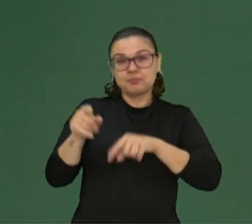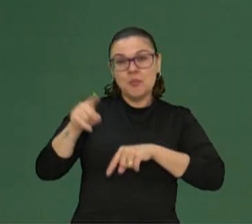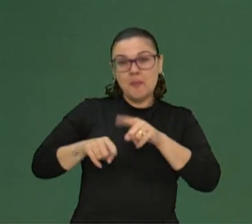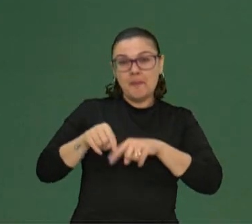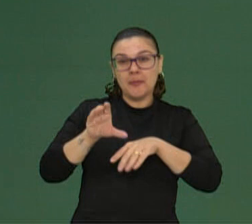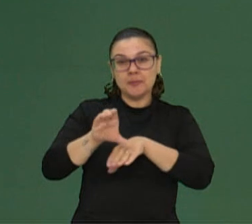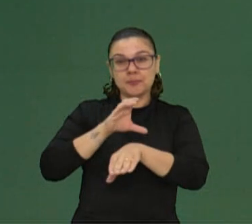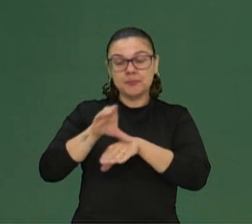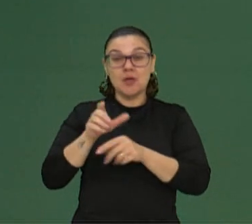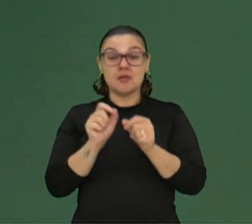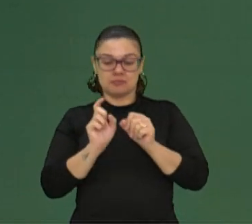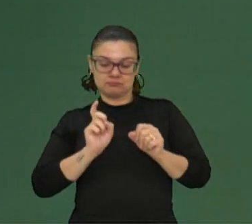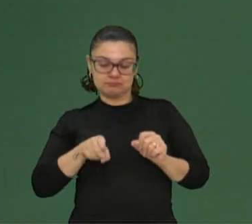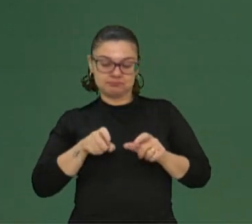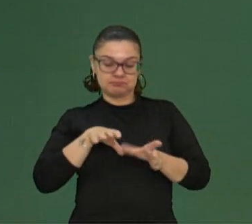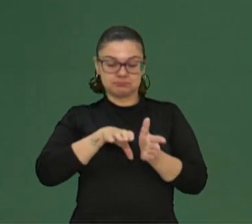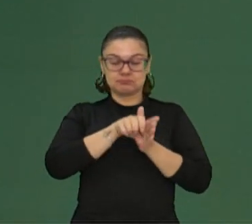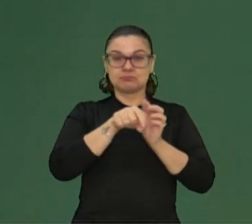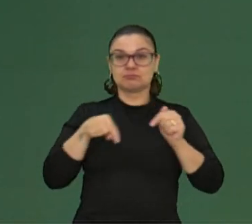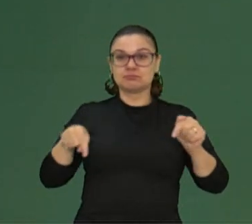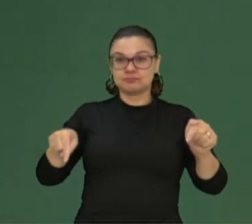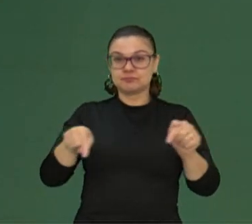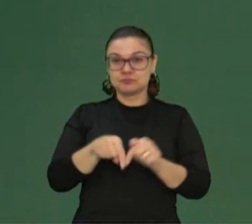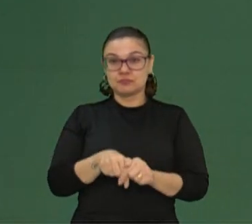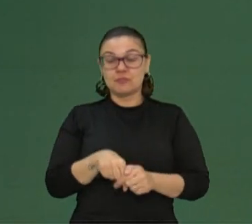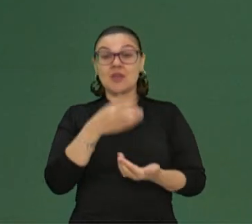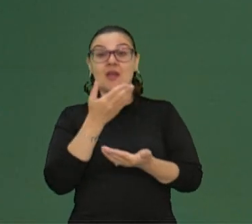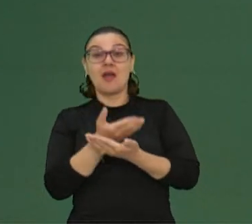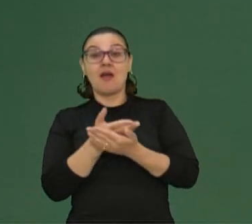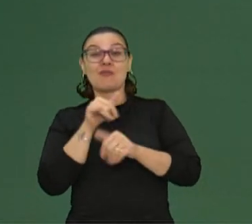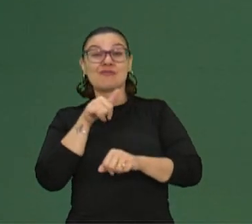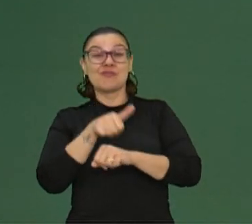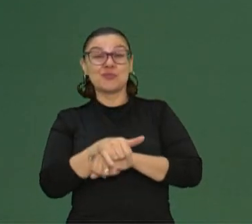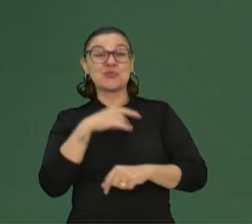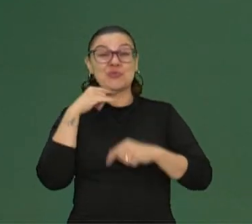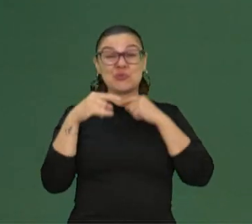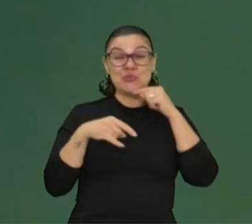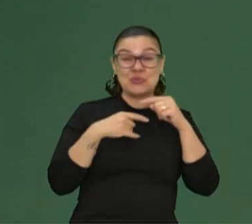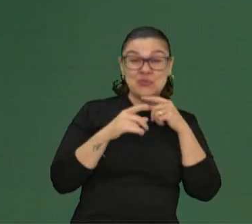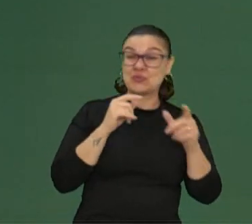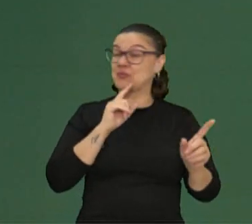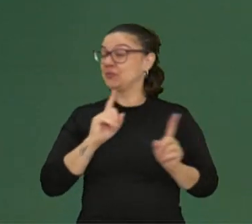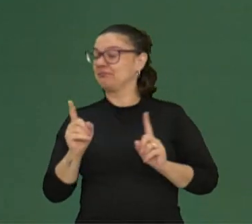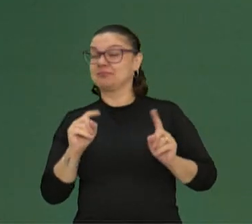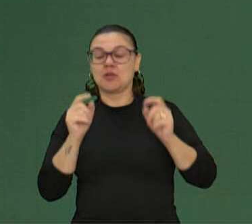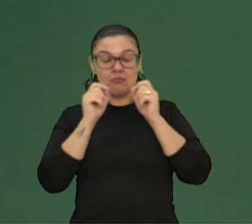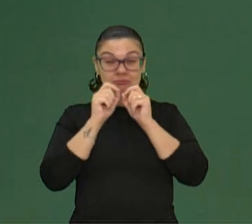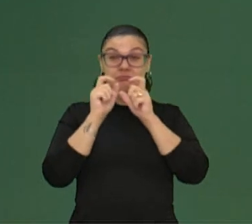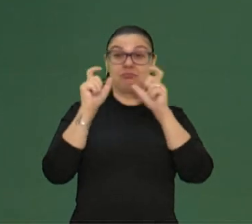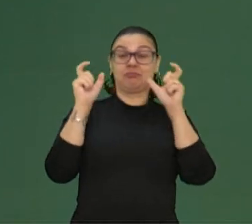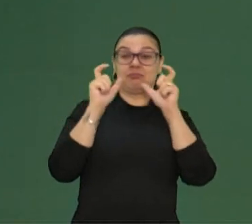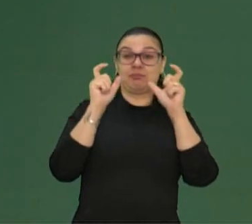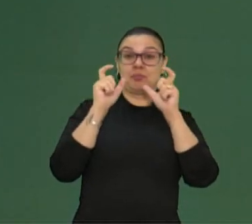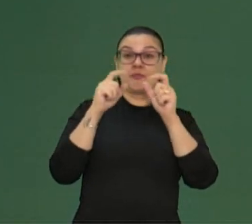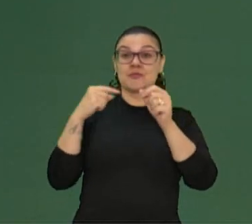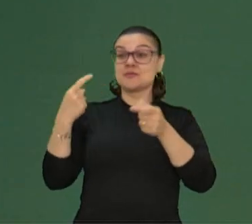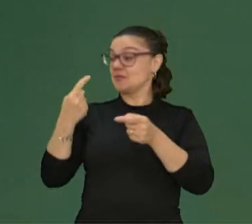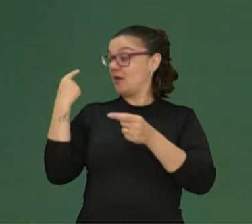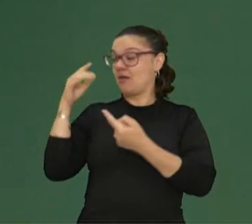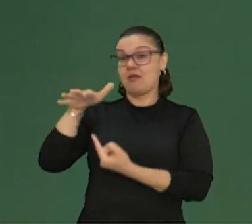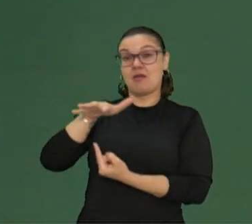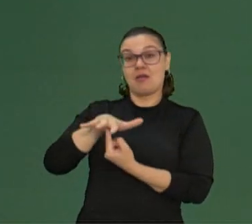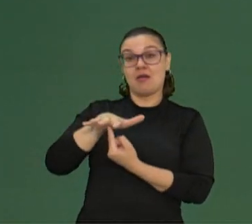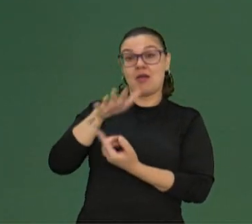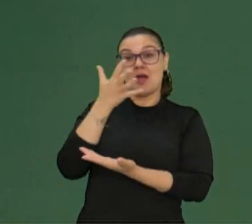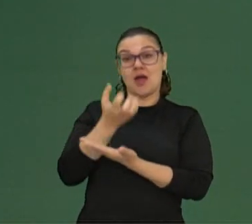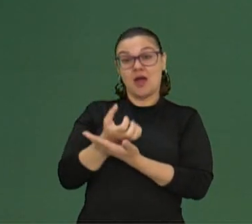está confirmando sua presença no Classroom? As aulas que você perdeu, que você teve dúvida, que você não estava tão atento, você está indo lá no